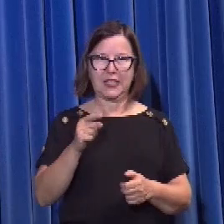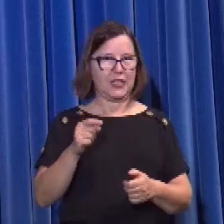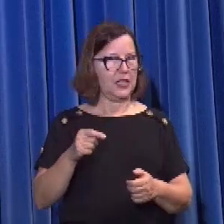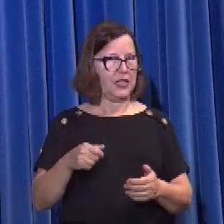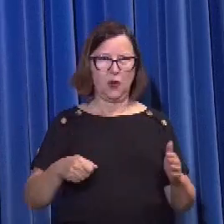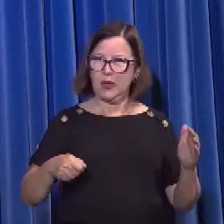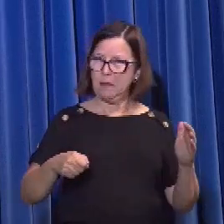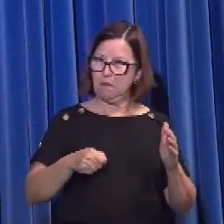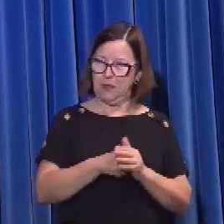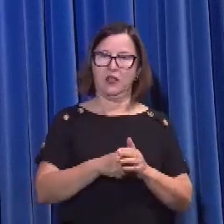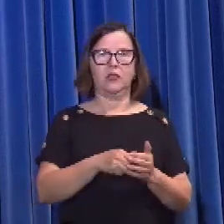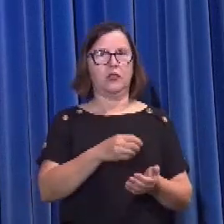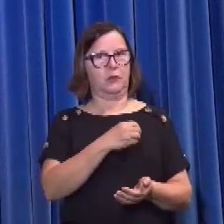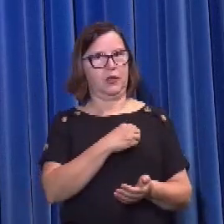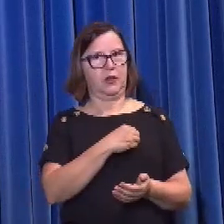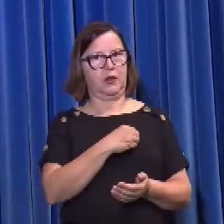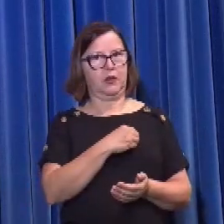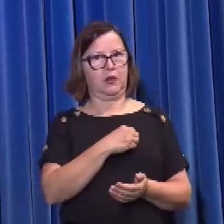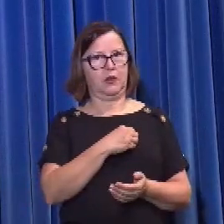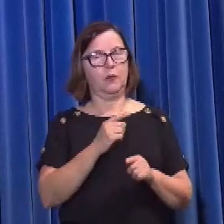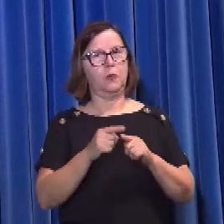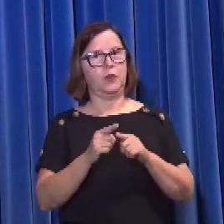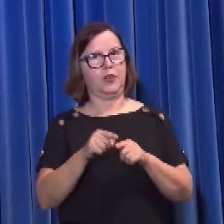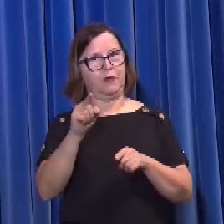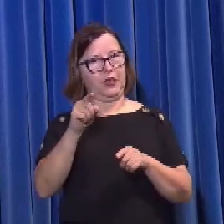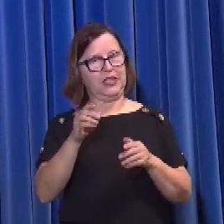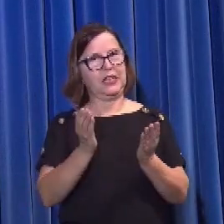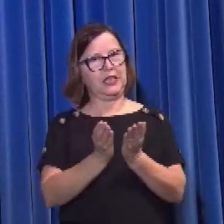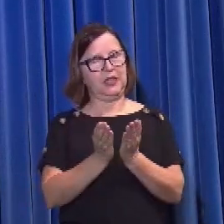em pecado porque é cristão.